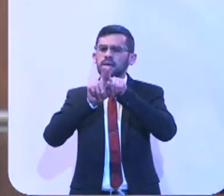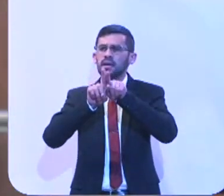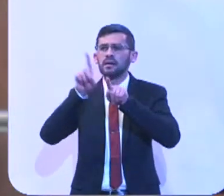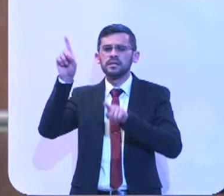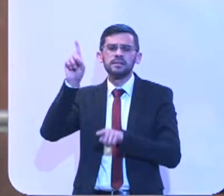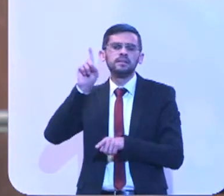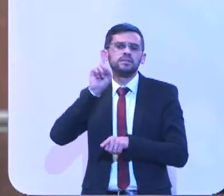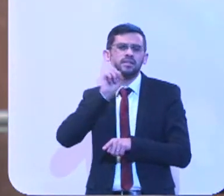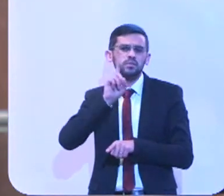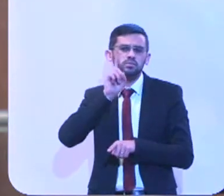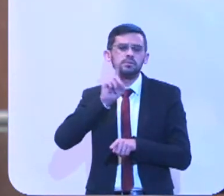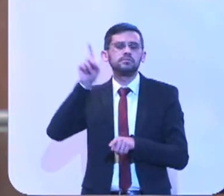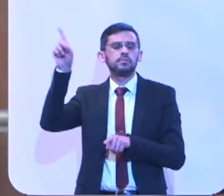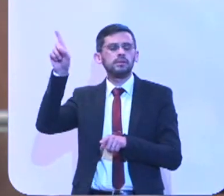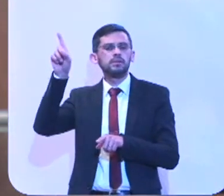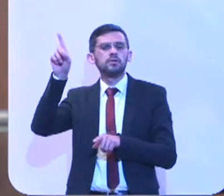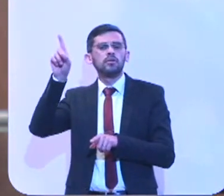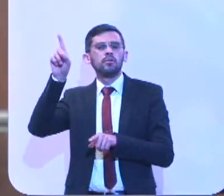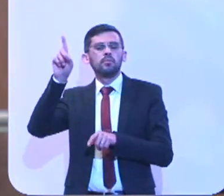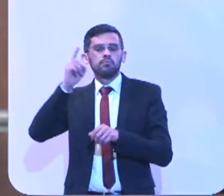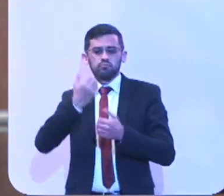o avivamento conhecido